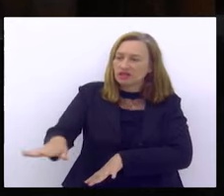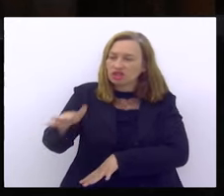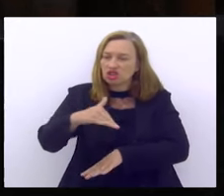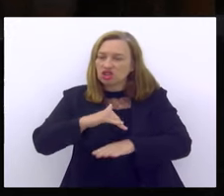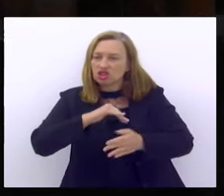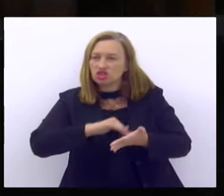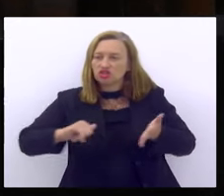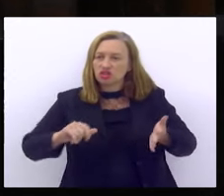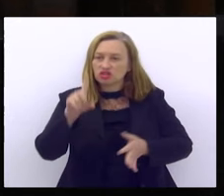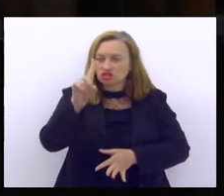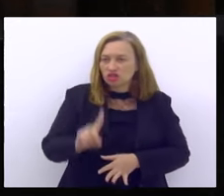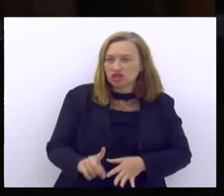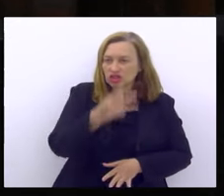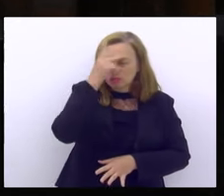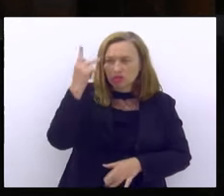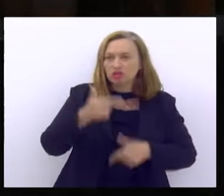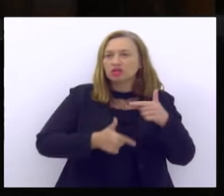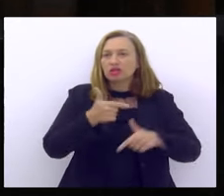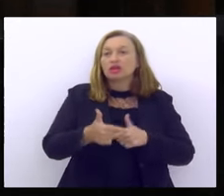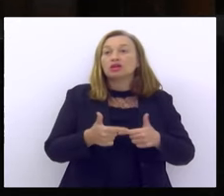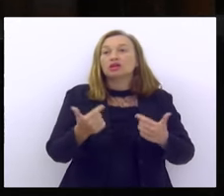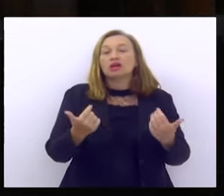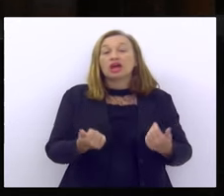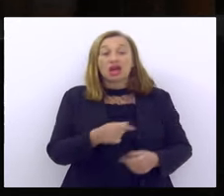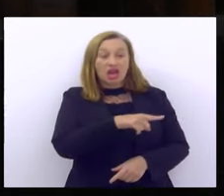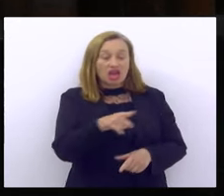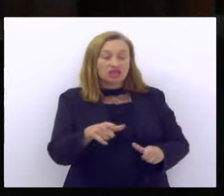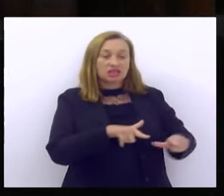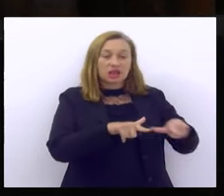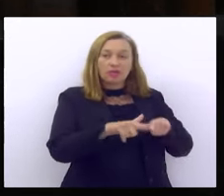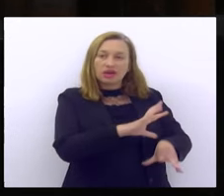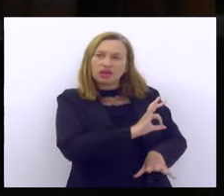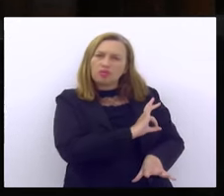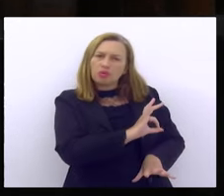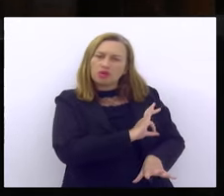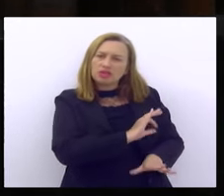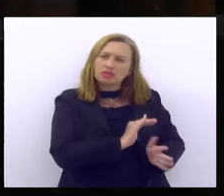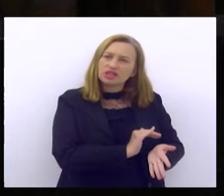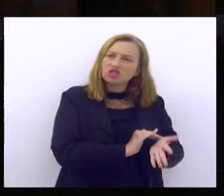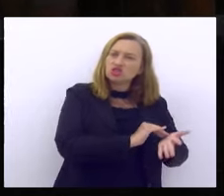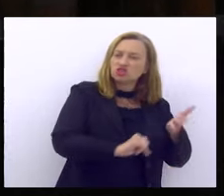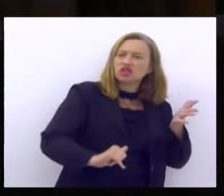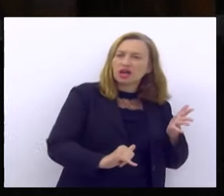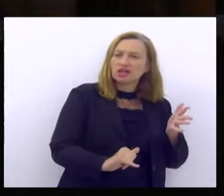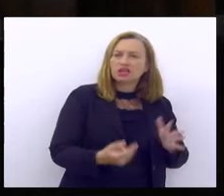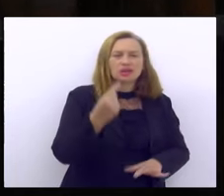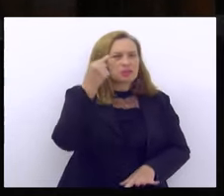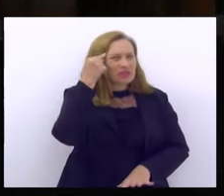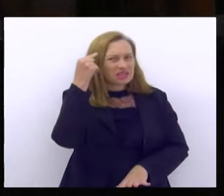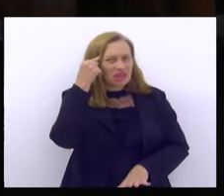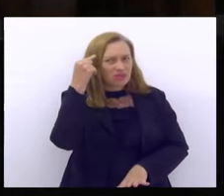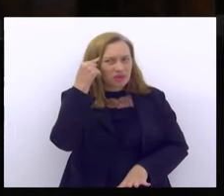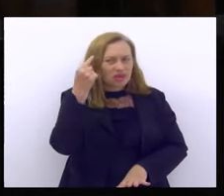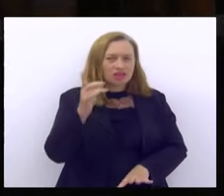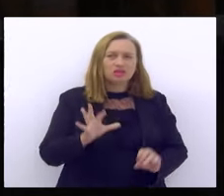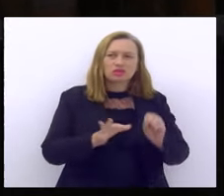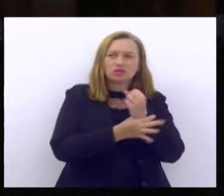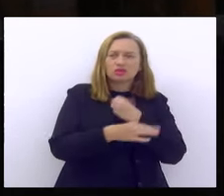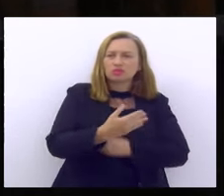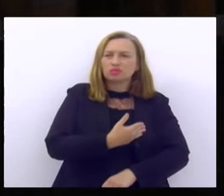moradores. Essas operações precisam ser condenadas. Essa lógica de segurança pública precisa ser